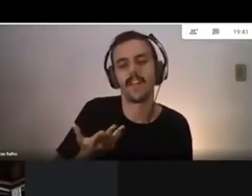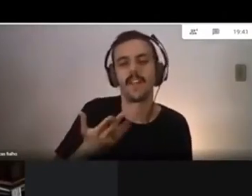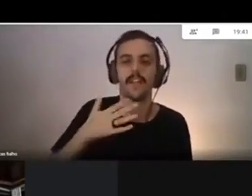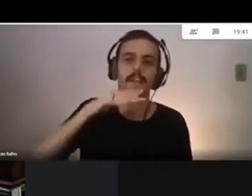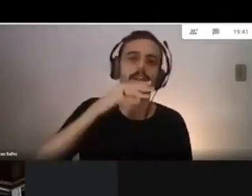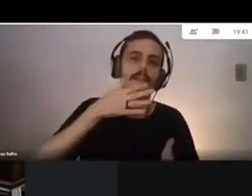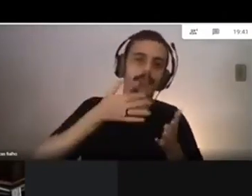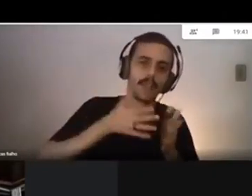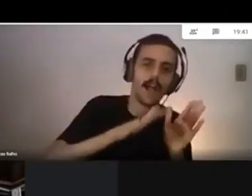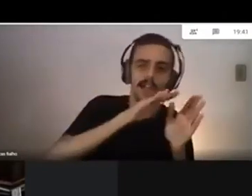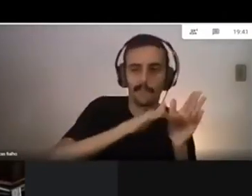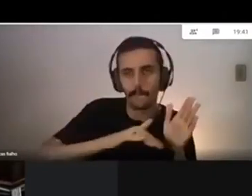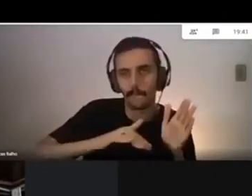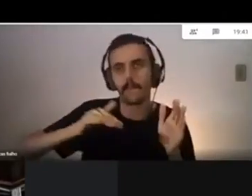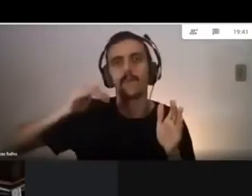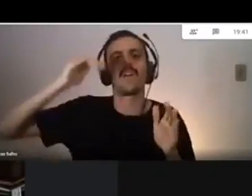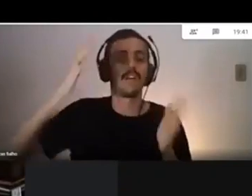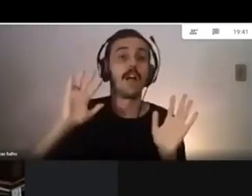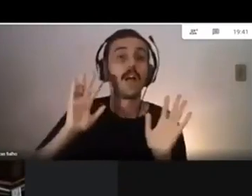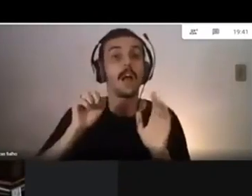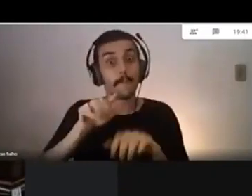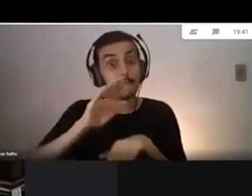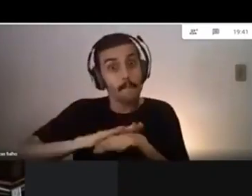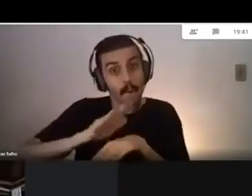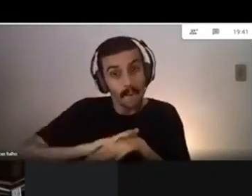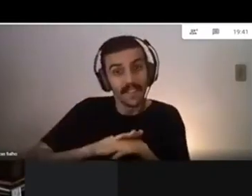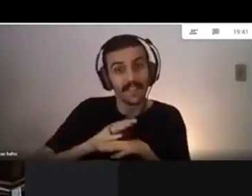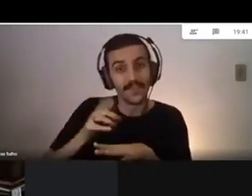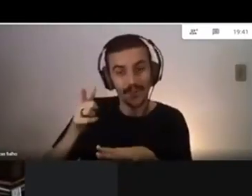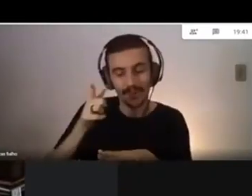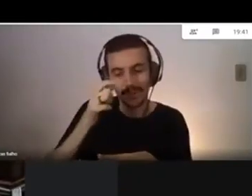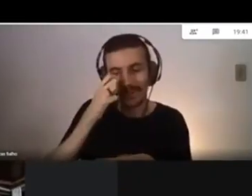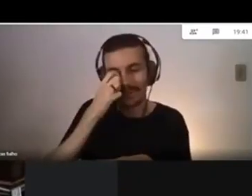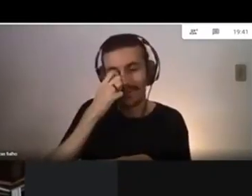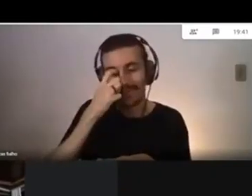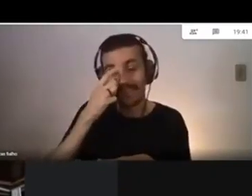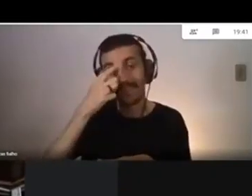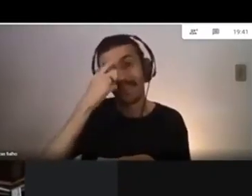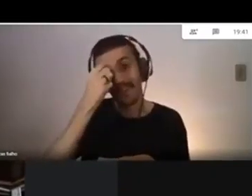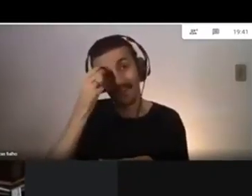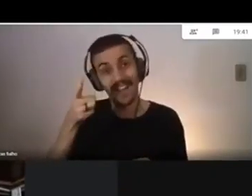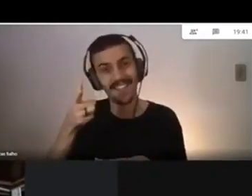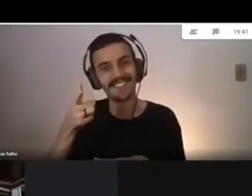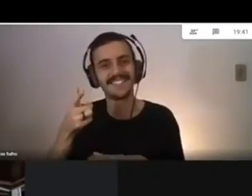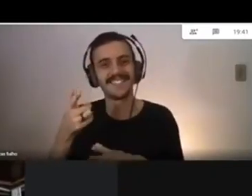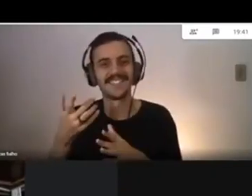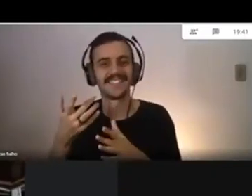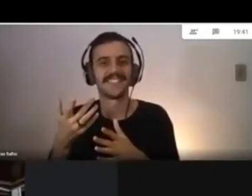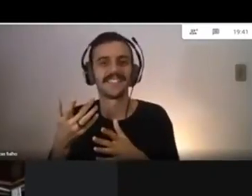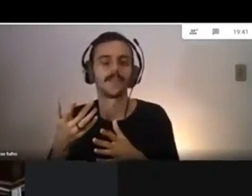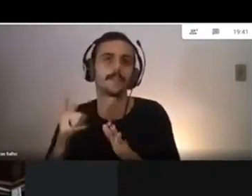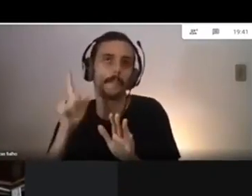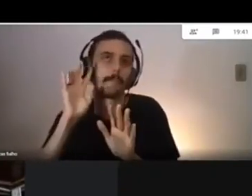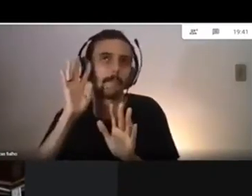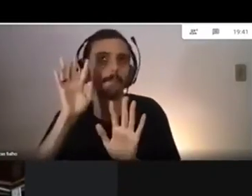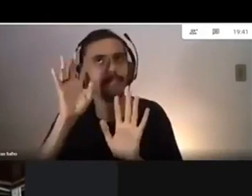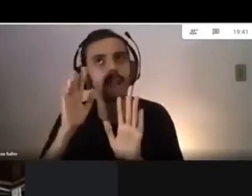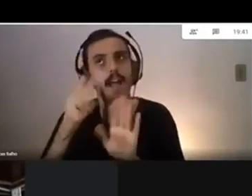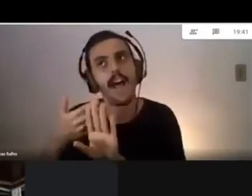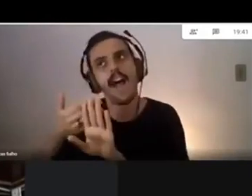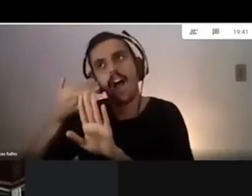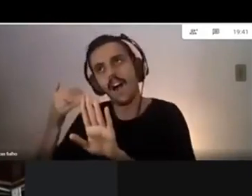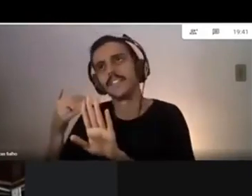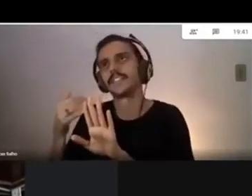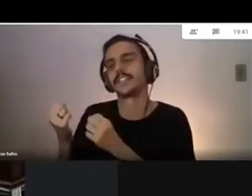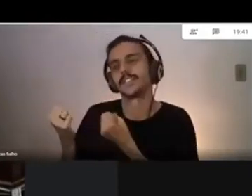um processo que a gente vai chegar a partir do momento em que a gente passou pela adolescência, já está mais para o